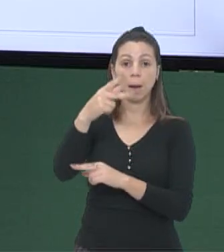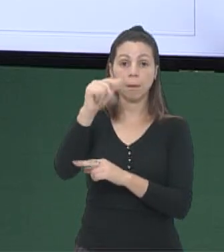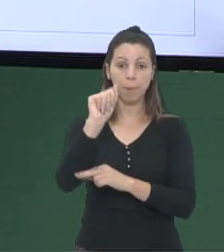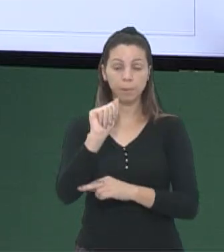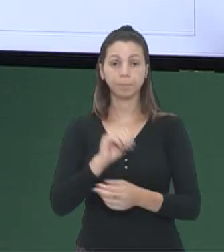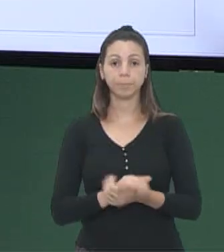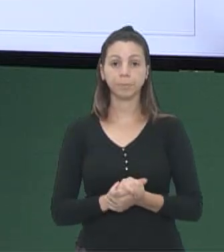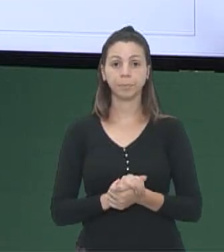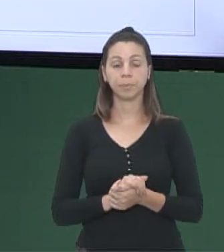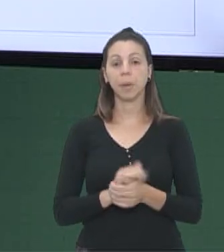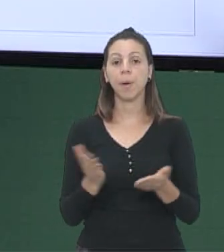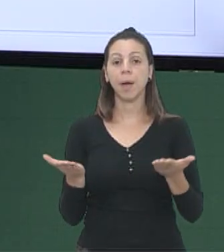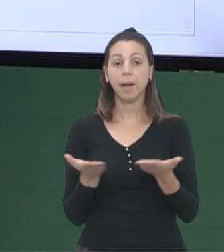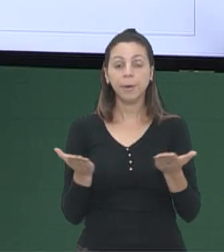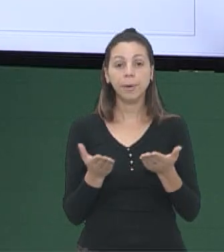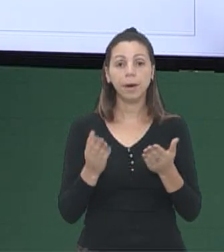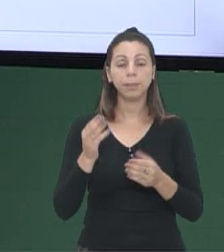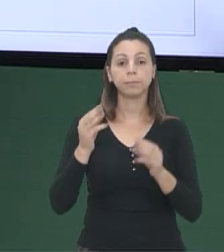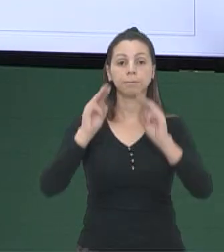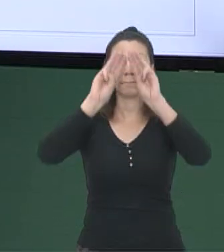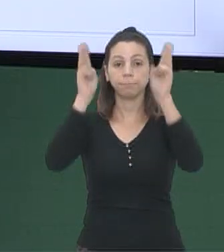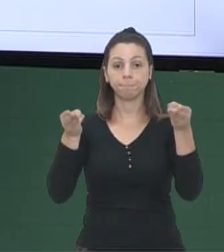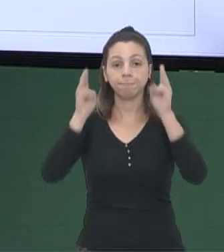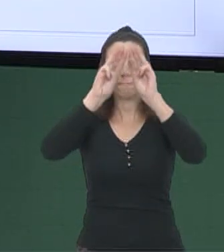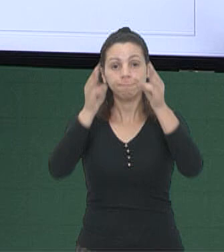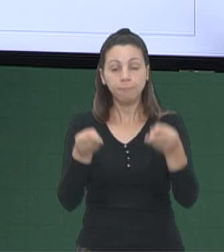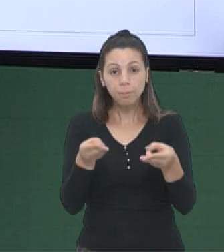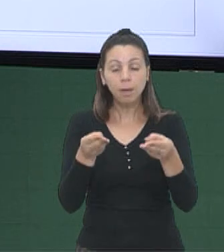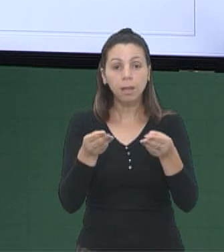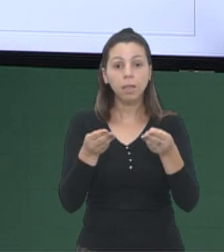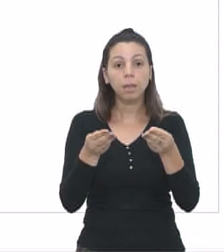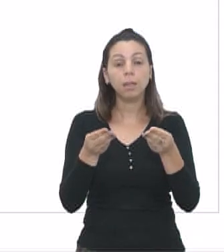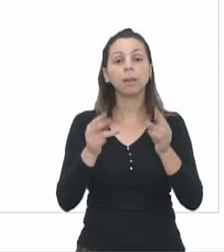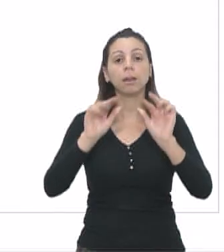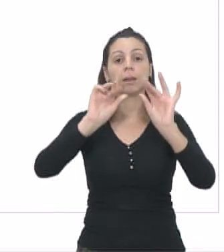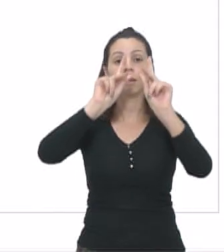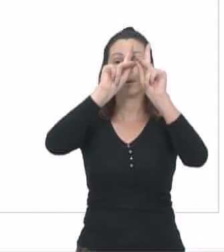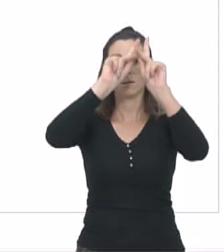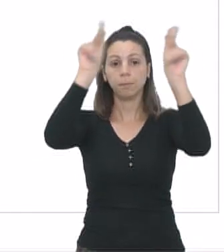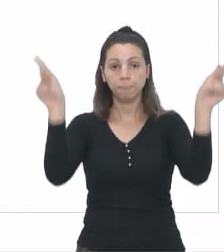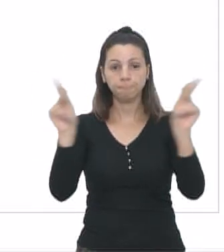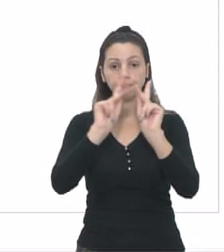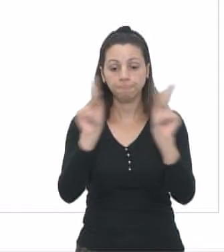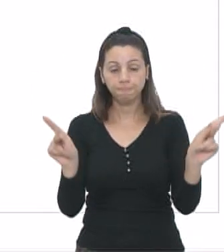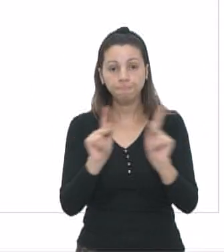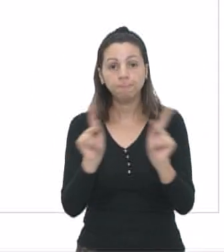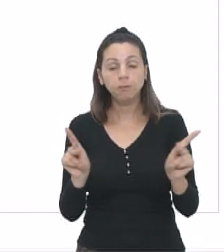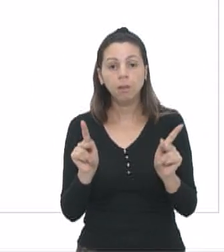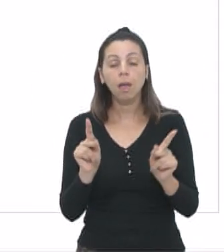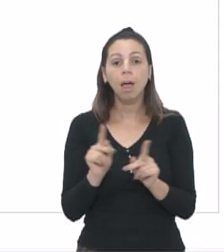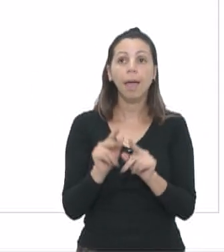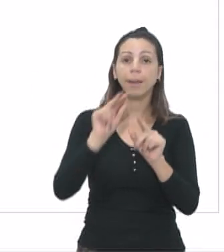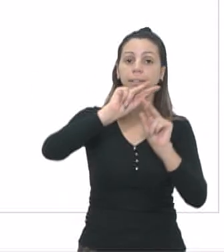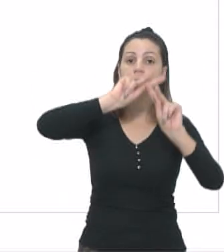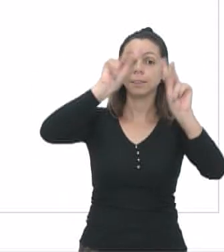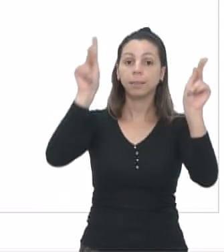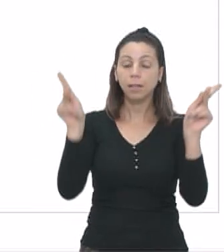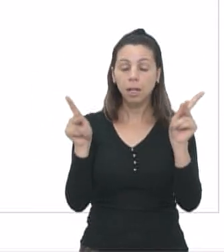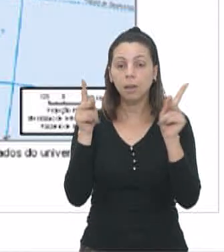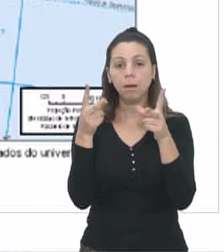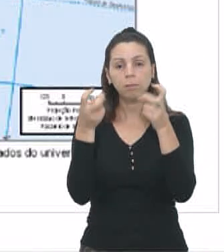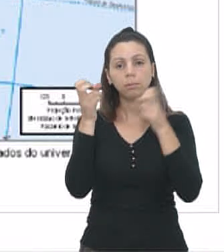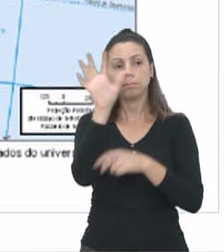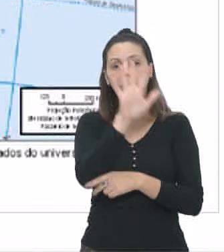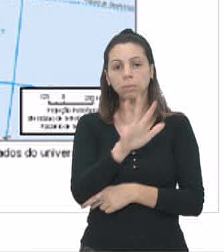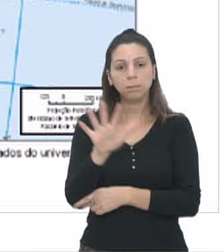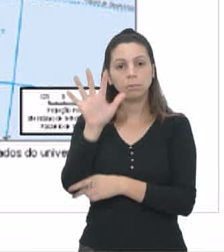meridianos. Paralelos e meridianos são um conjunto de linhas imaginárias que circundam todo o nosso planeta. Quando nós olhamos para um